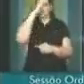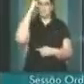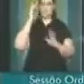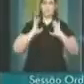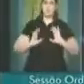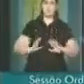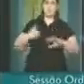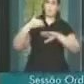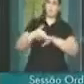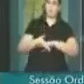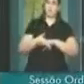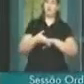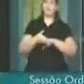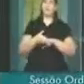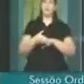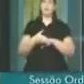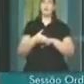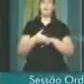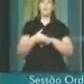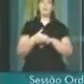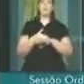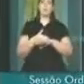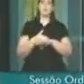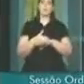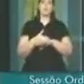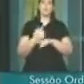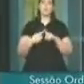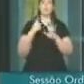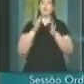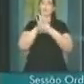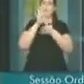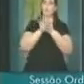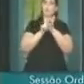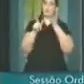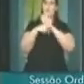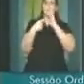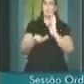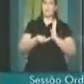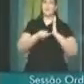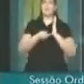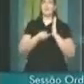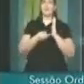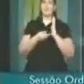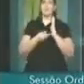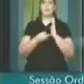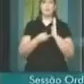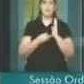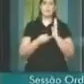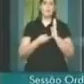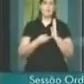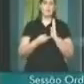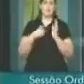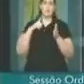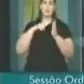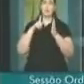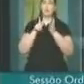dizer que eu estou mentindo está publicado no jornal da câmara está publicado aqui no jornal